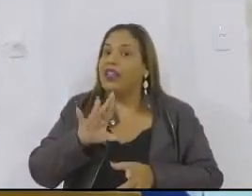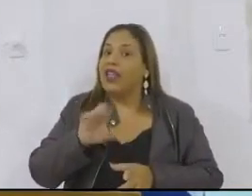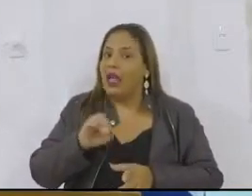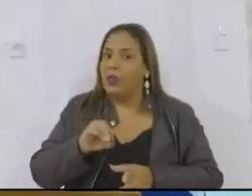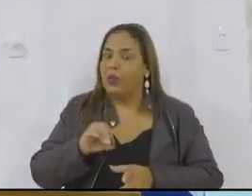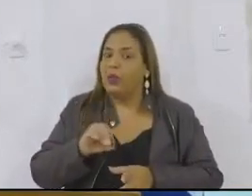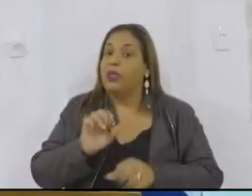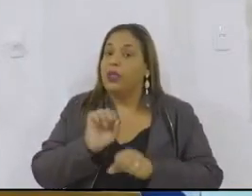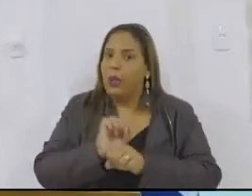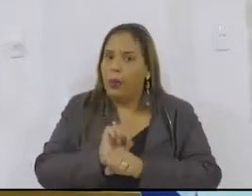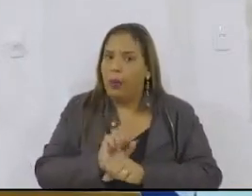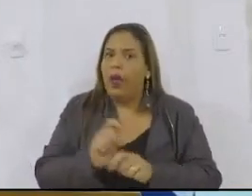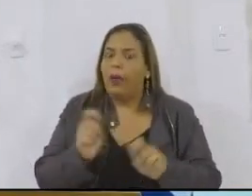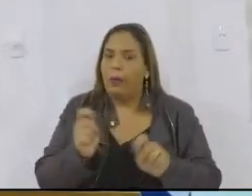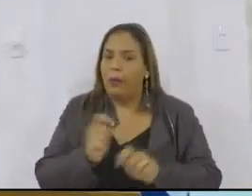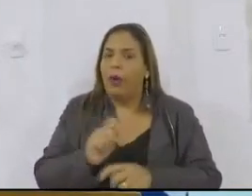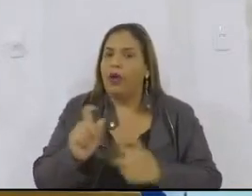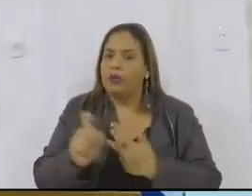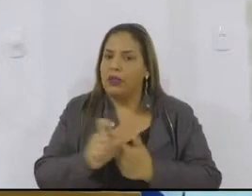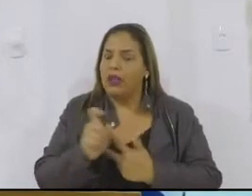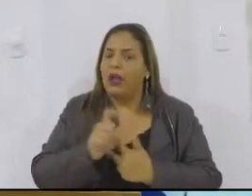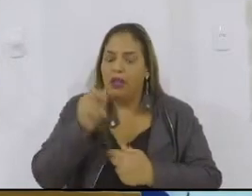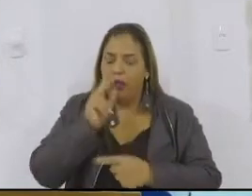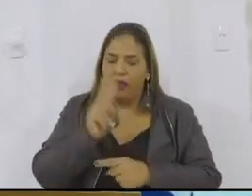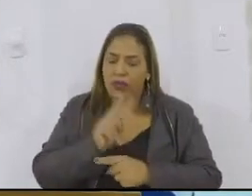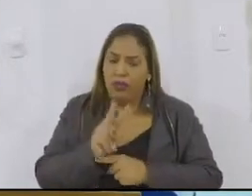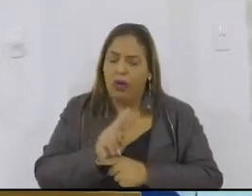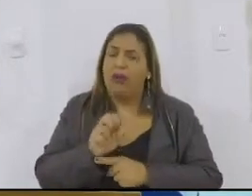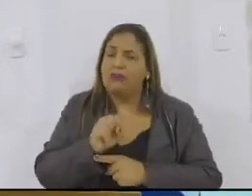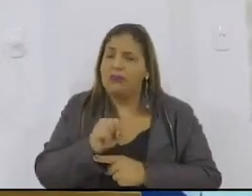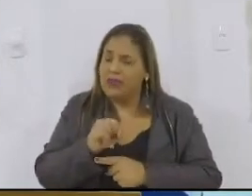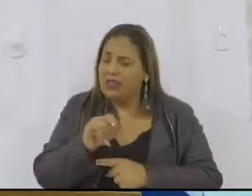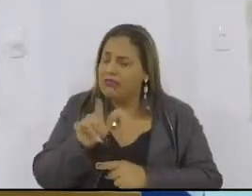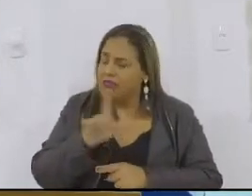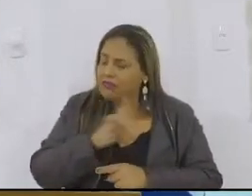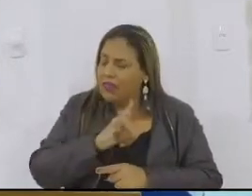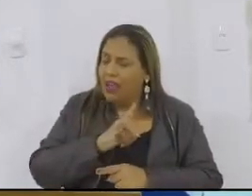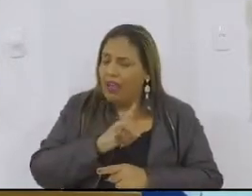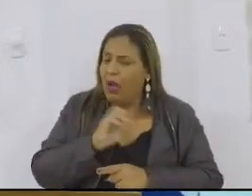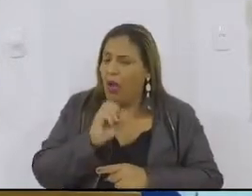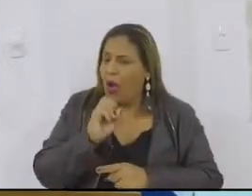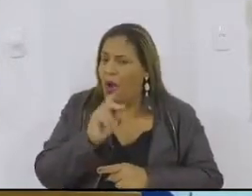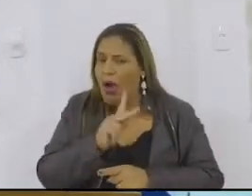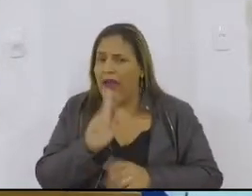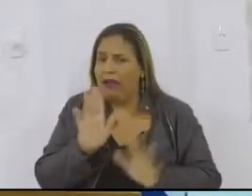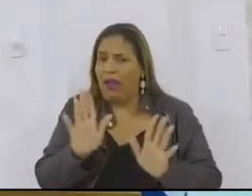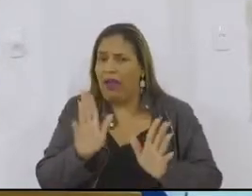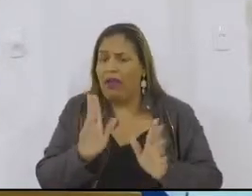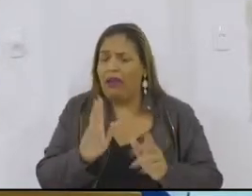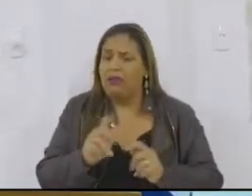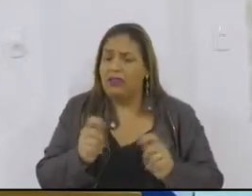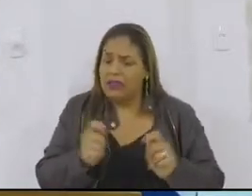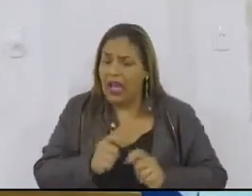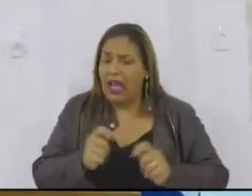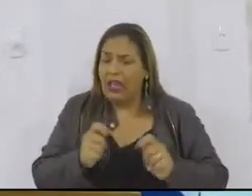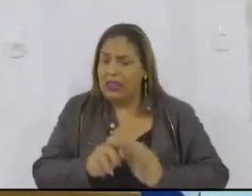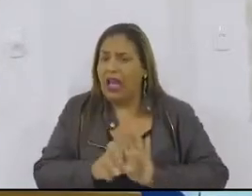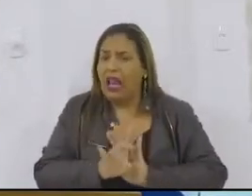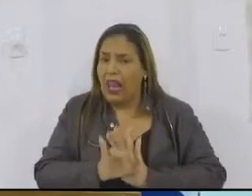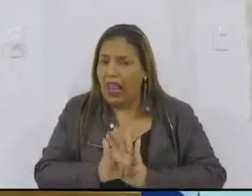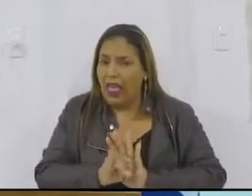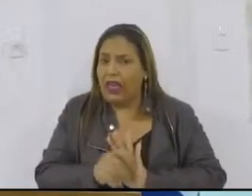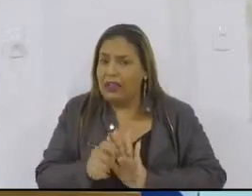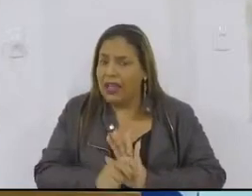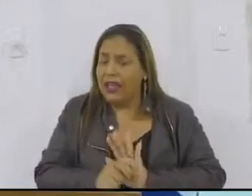que o Poder Executivo possa fiscalizar. E se tiver autorização do DETRO, tiver dentro das normas legais do transporte, o município também